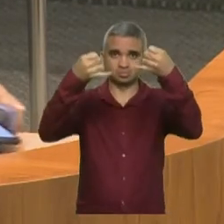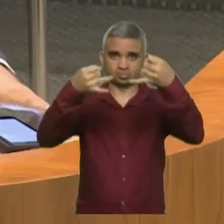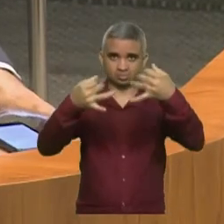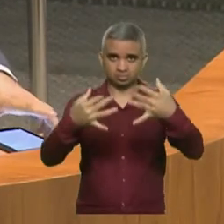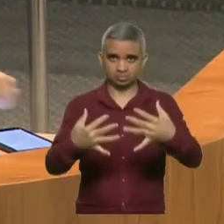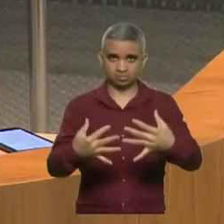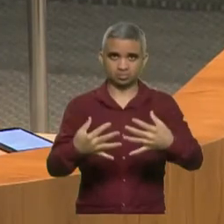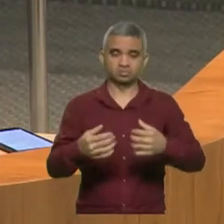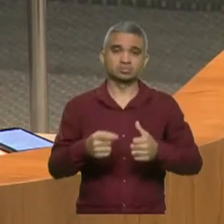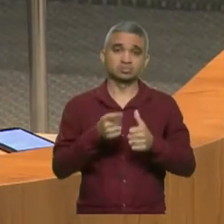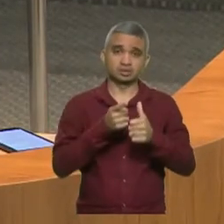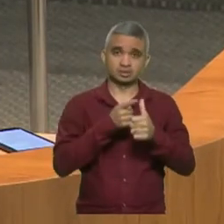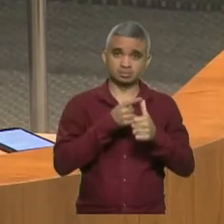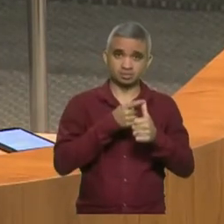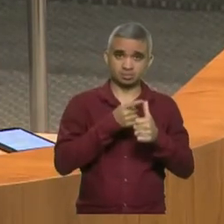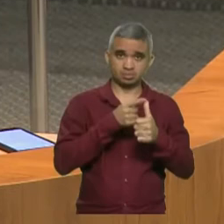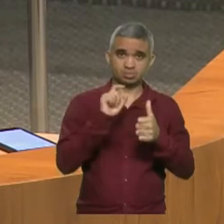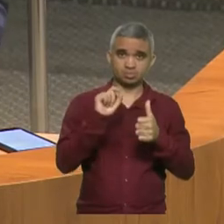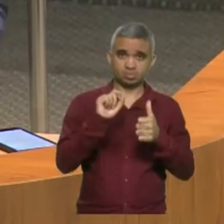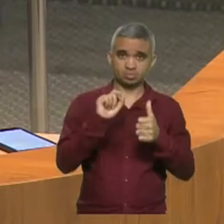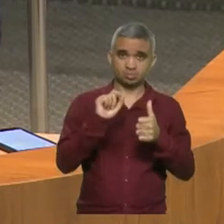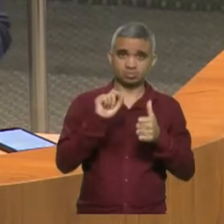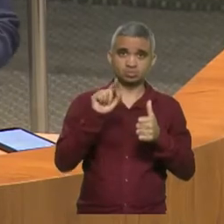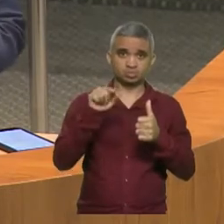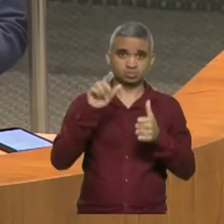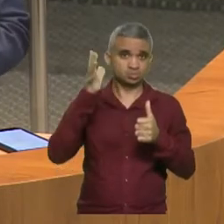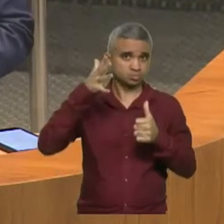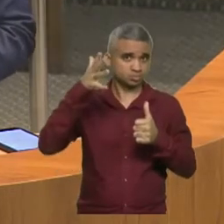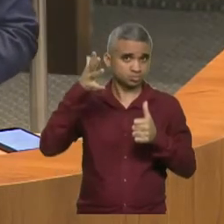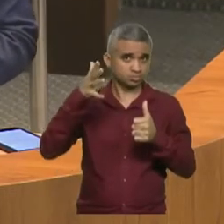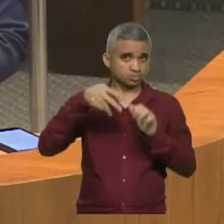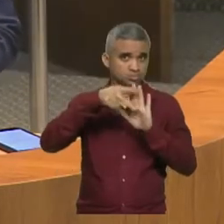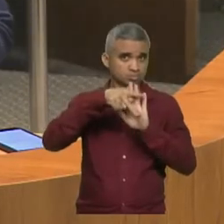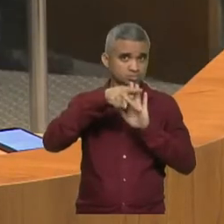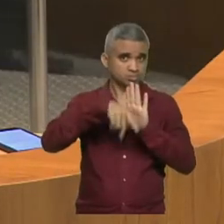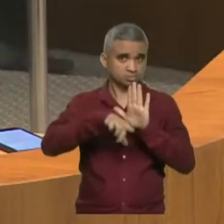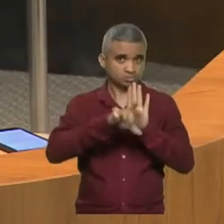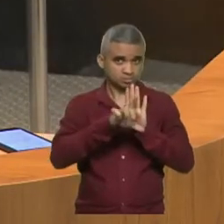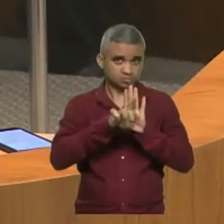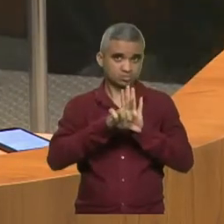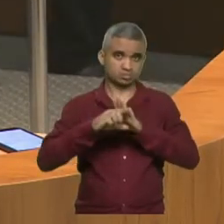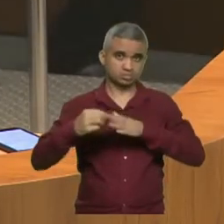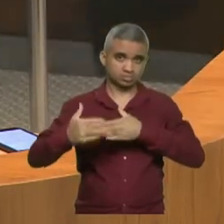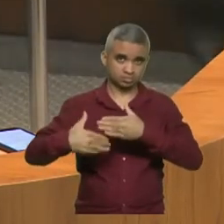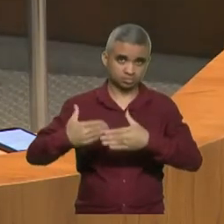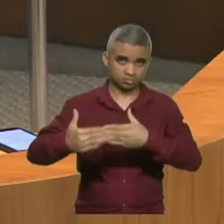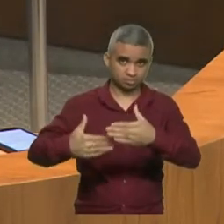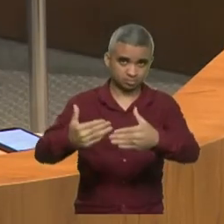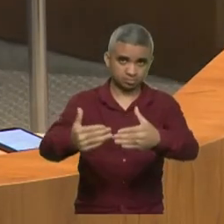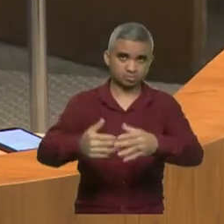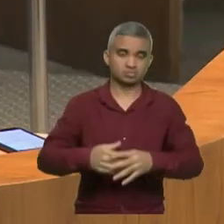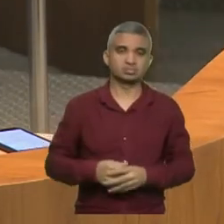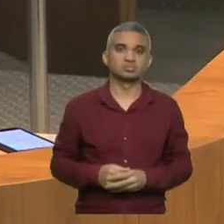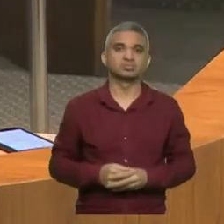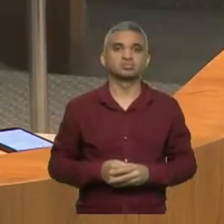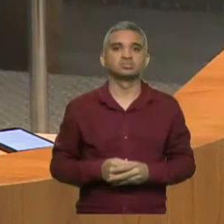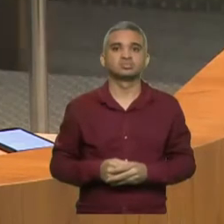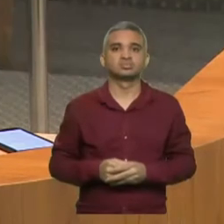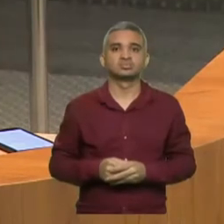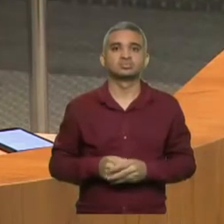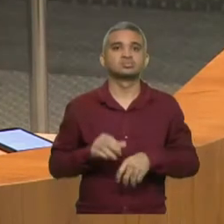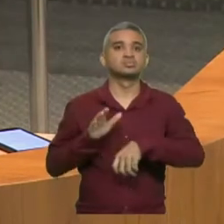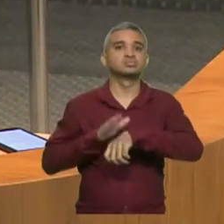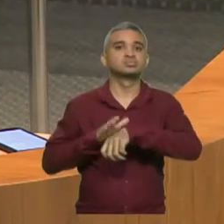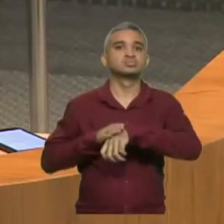inicialmente, ao projeto de lei que foi apresentado, encaminhado, tramitou nesta casa, de autoria do